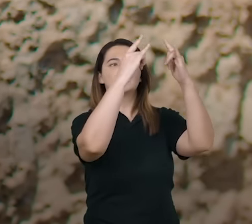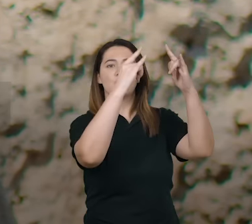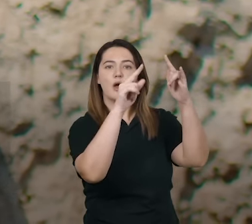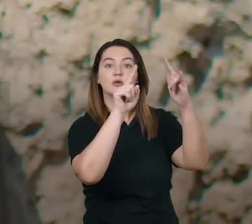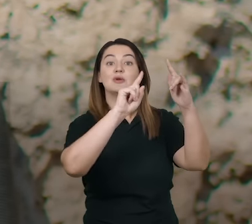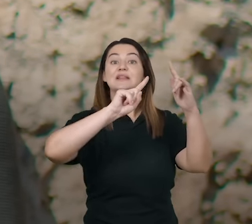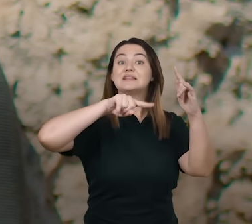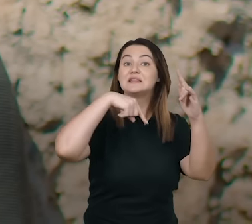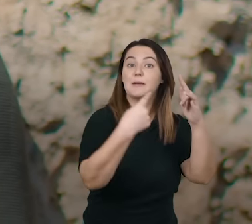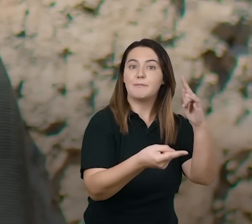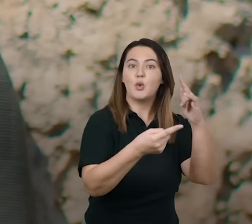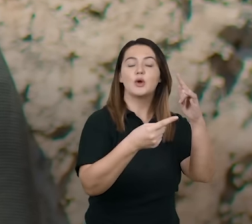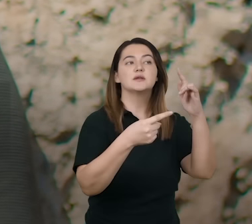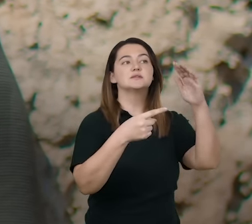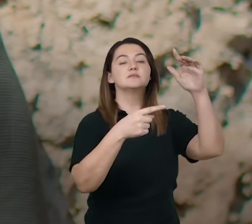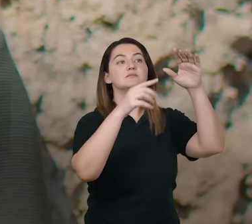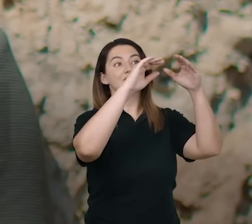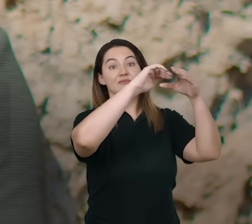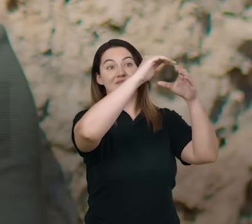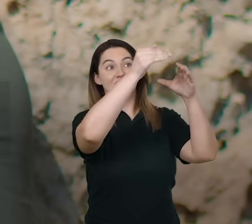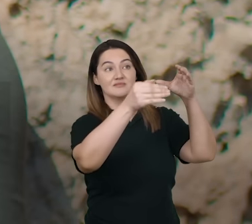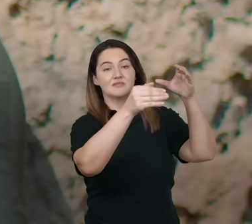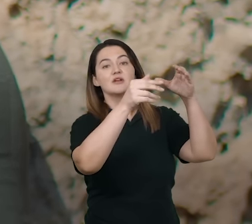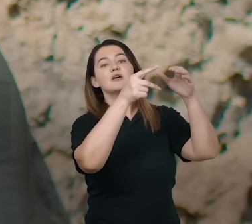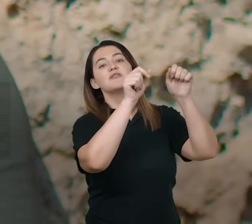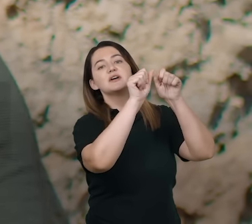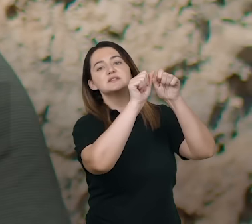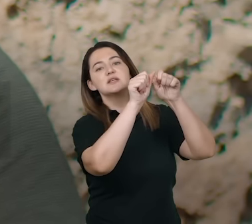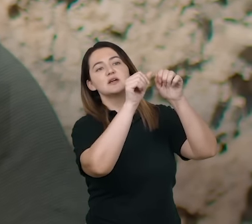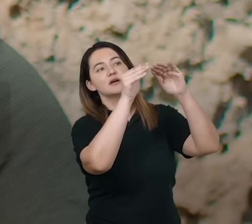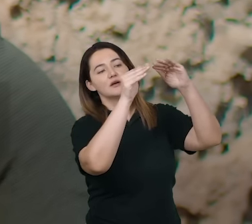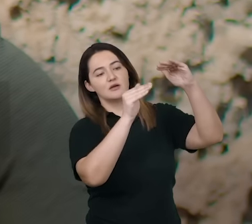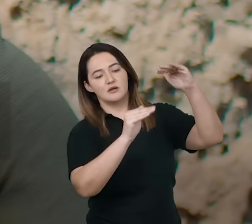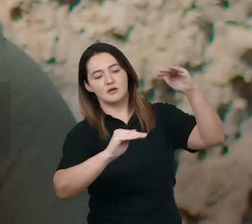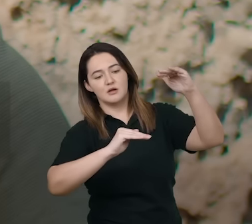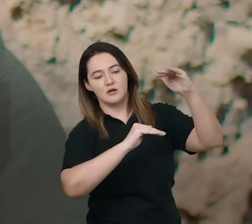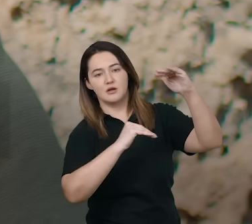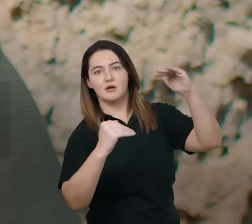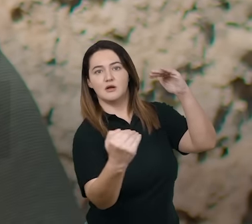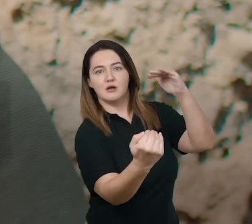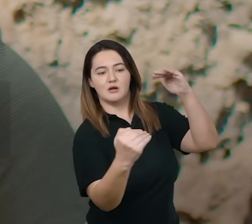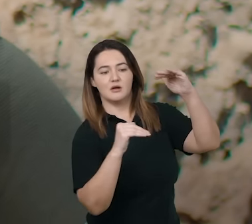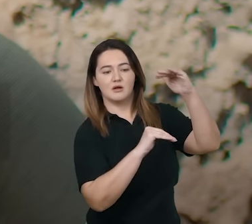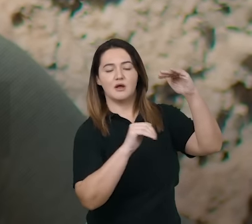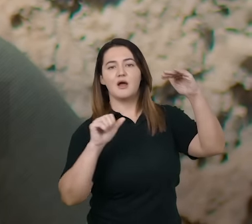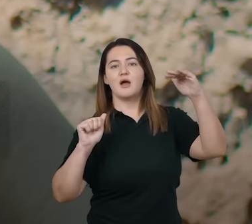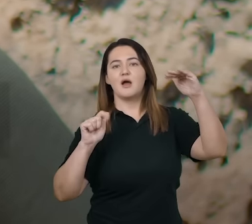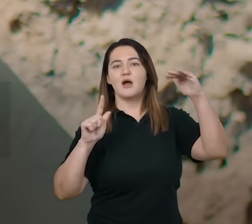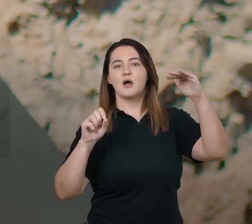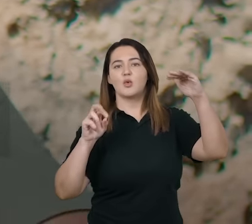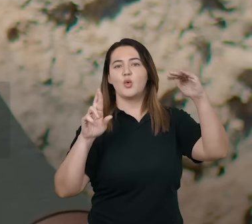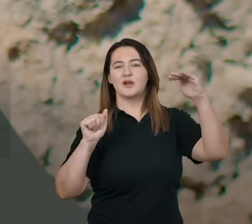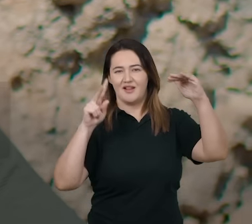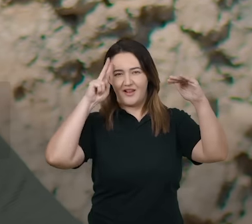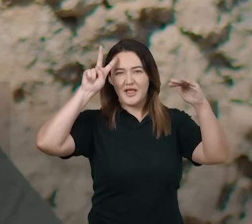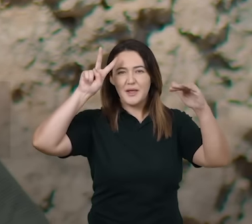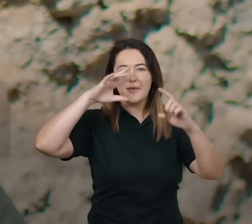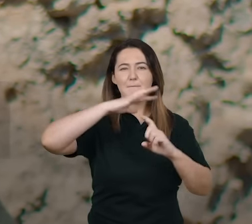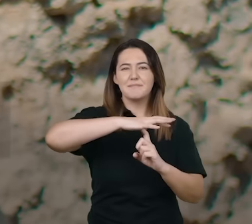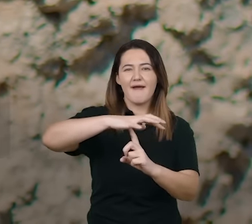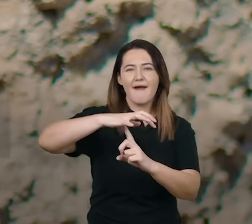comunidade. E depois, do topo da colina, da acrópole, eles faziam na parte de baixo, geralmente uma ágora, que seria aquela praça